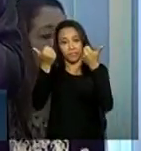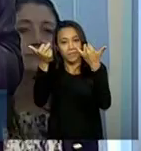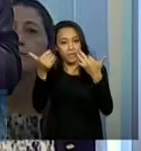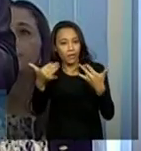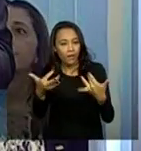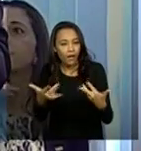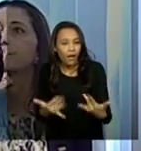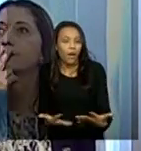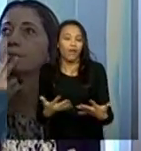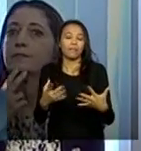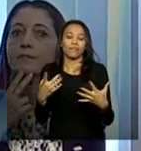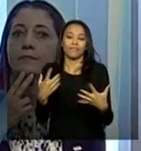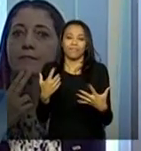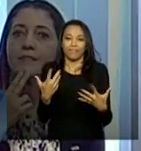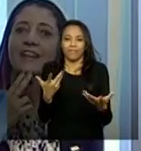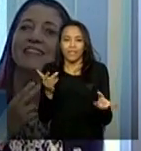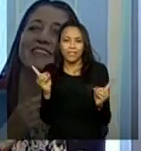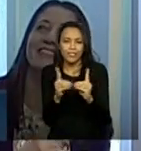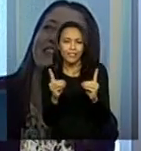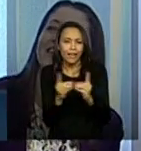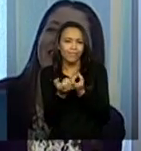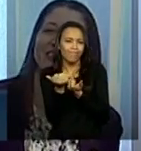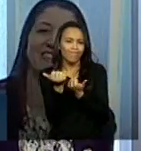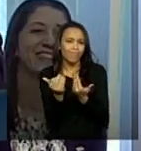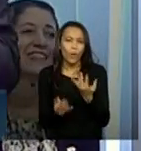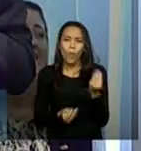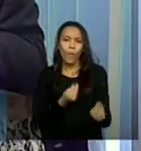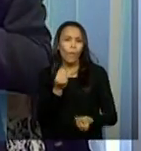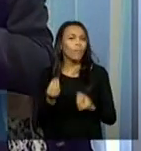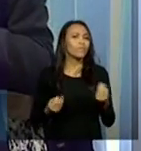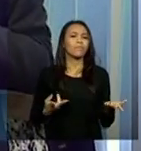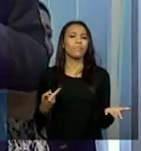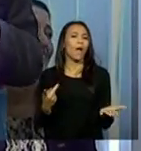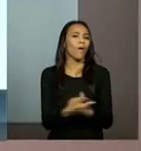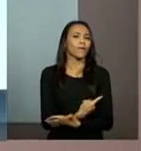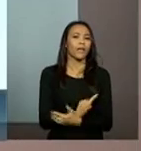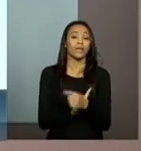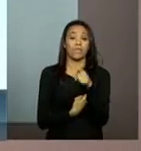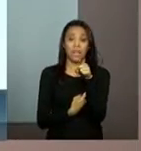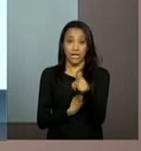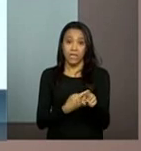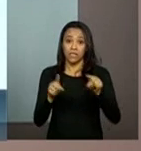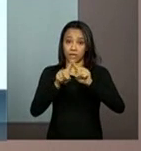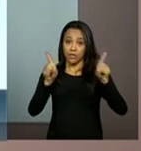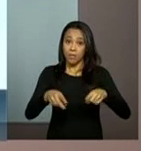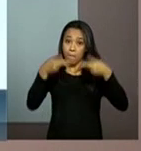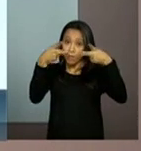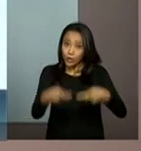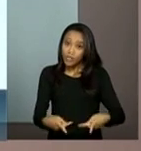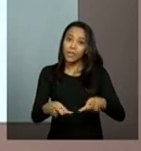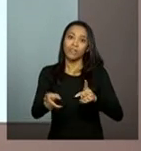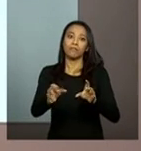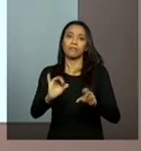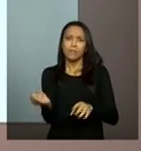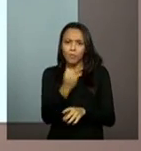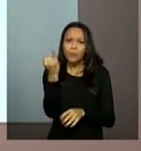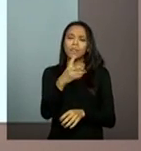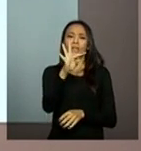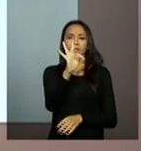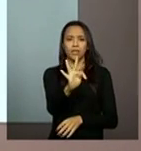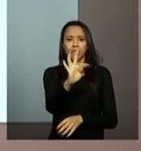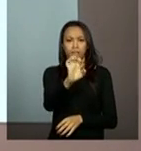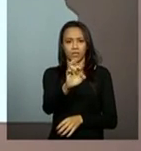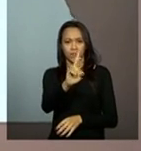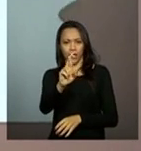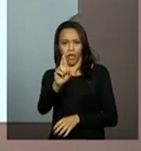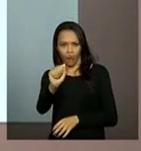didática, um desafio para mim, sobre esse projeto tão importante, o projeto Terra Class. É